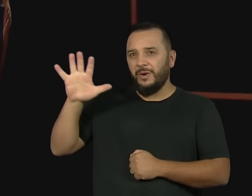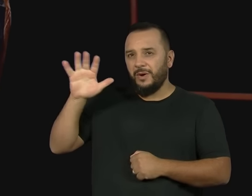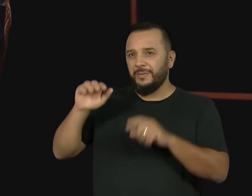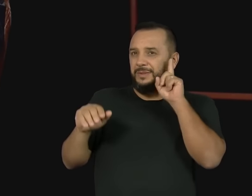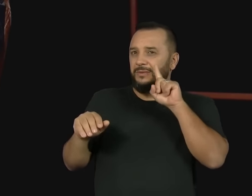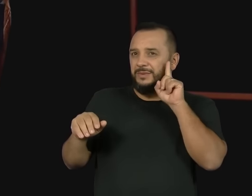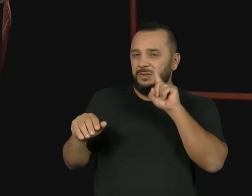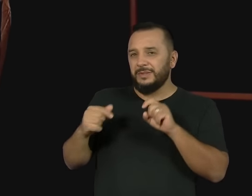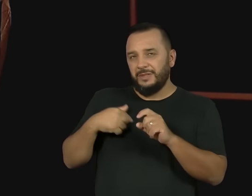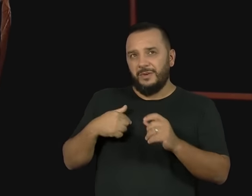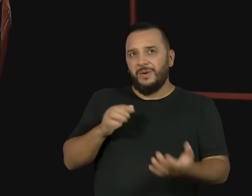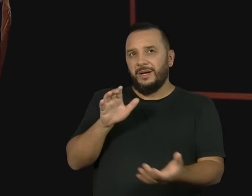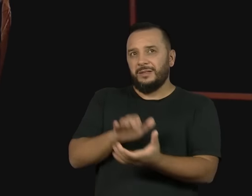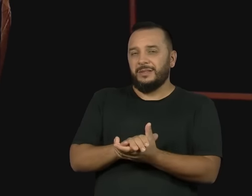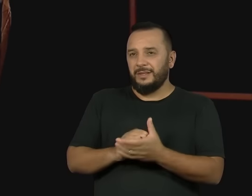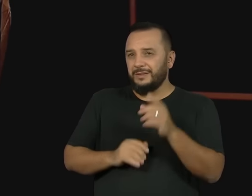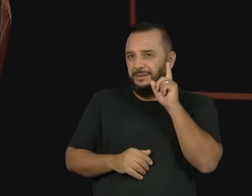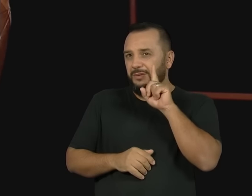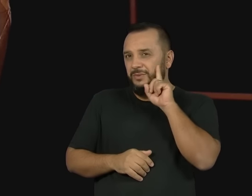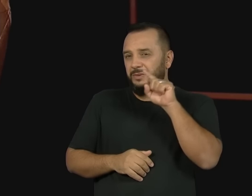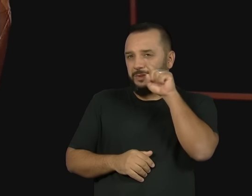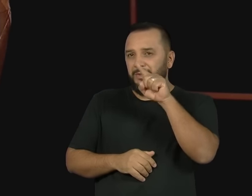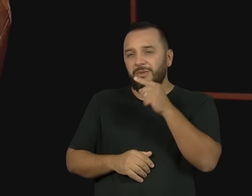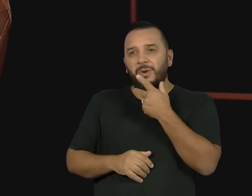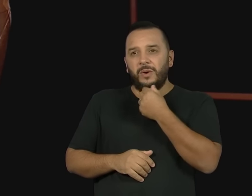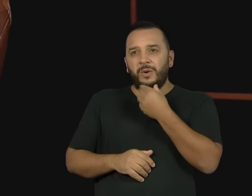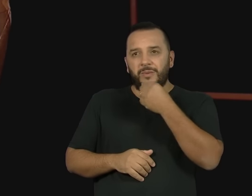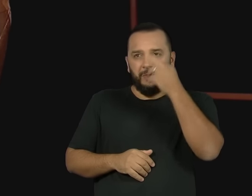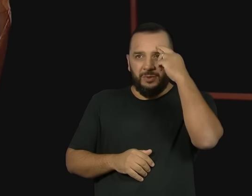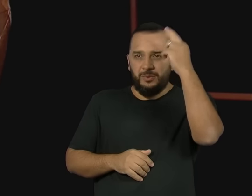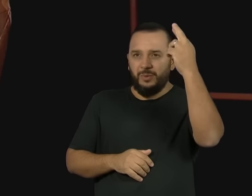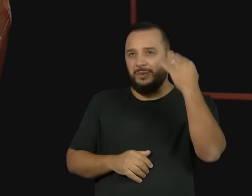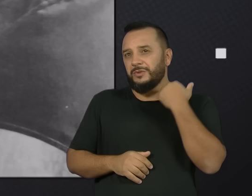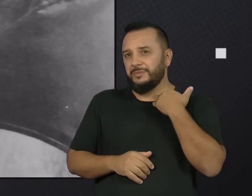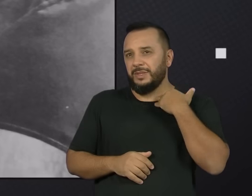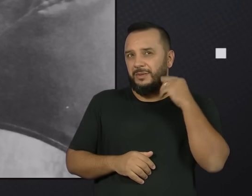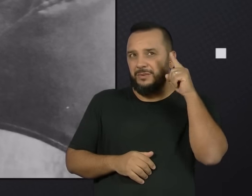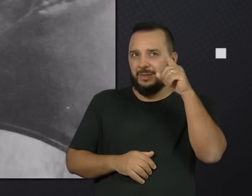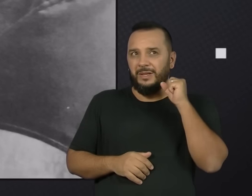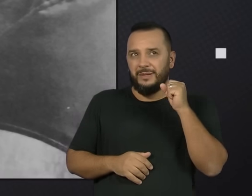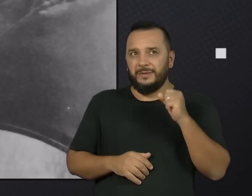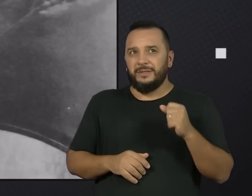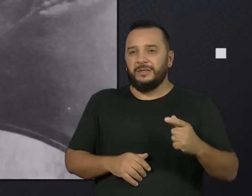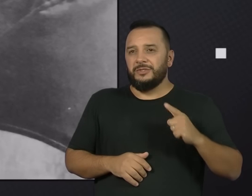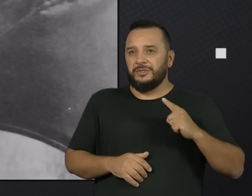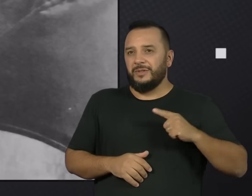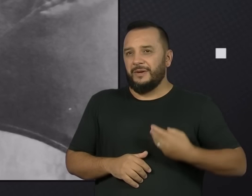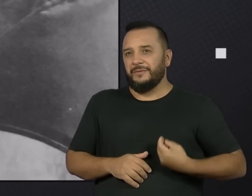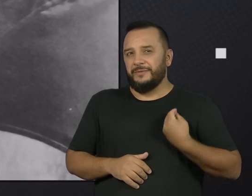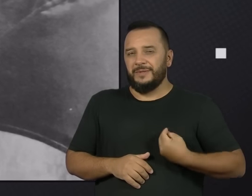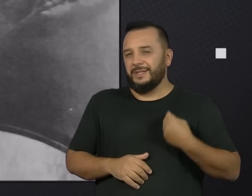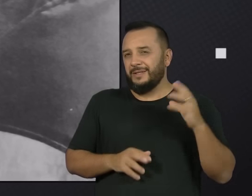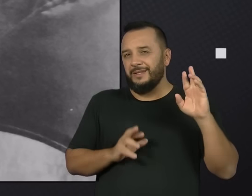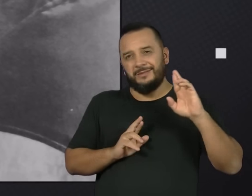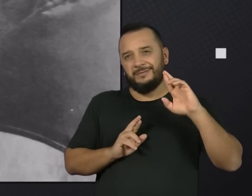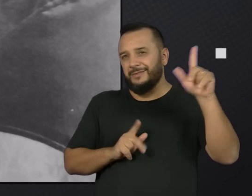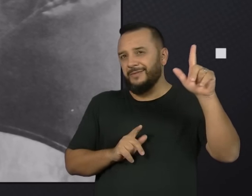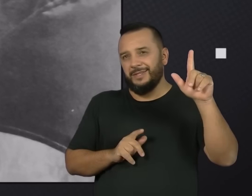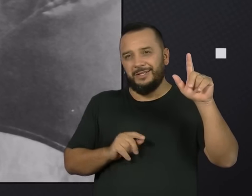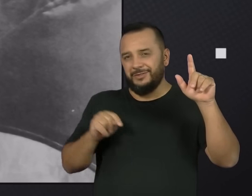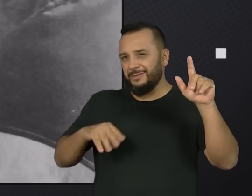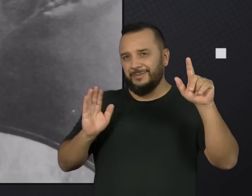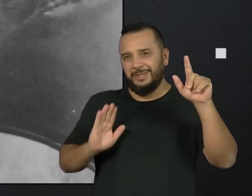que eu casei com um americano que era banqueiro, portanto, eu tinha uma vida totalmente diferente, e o